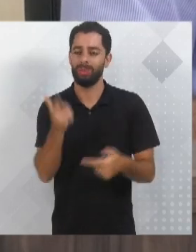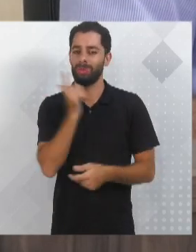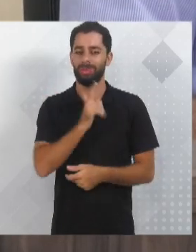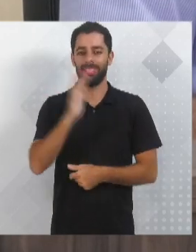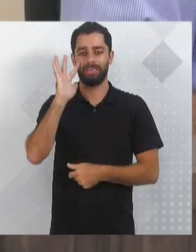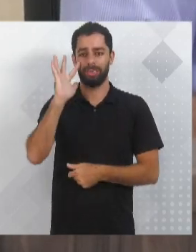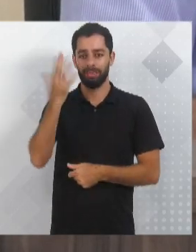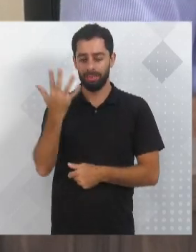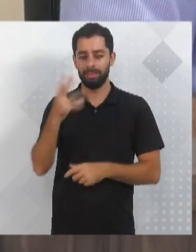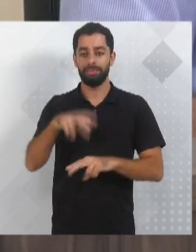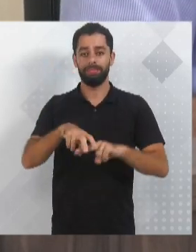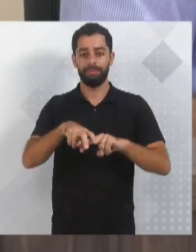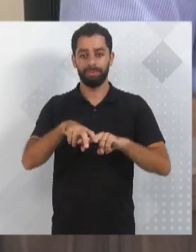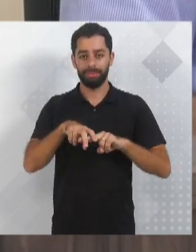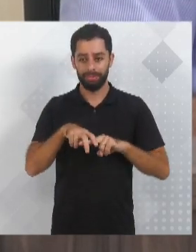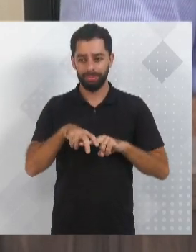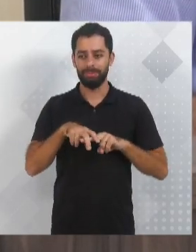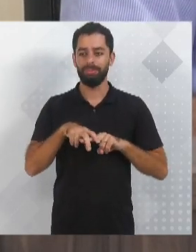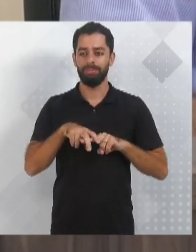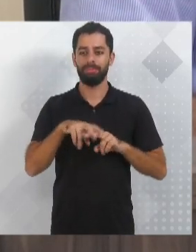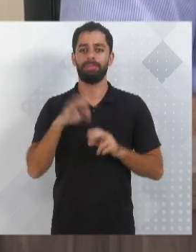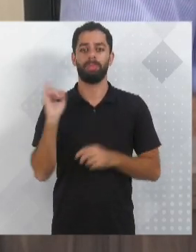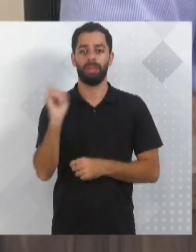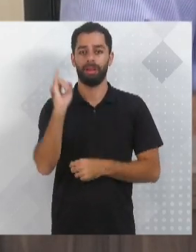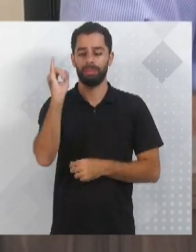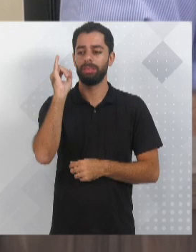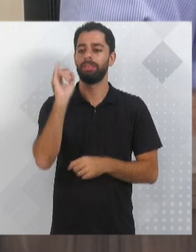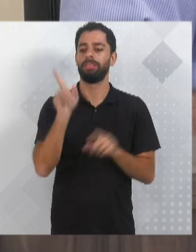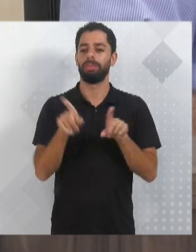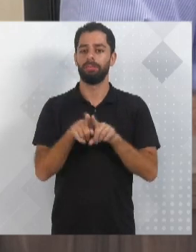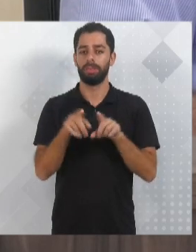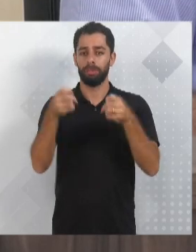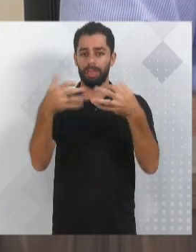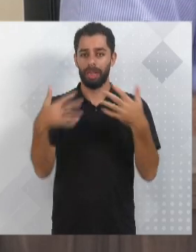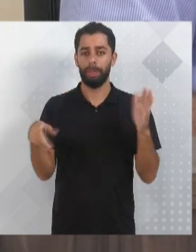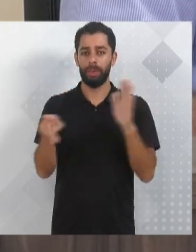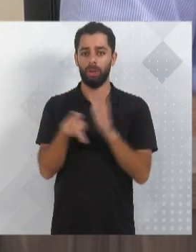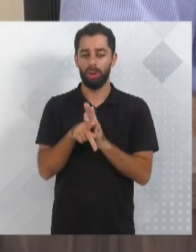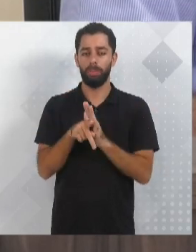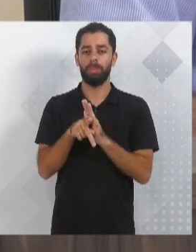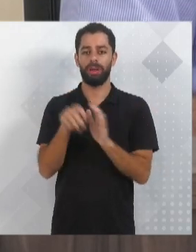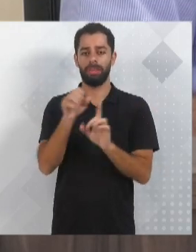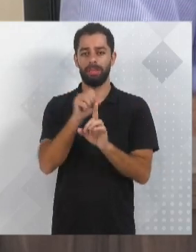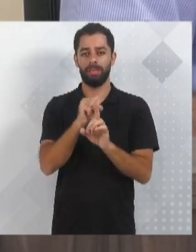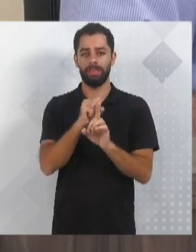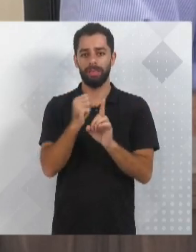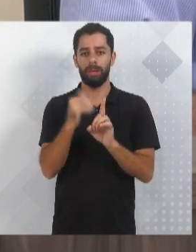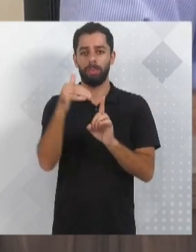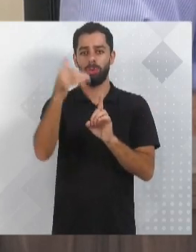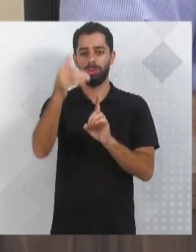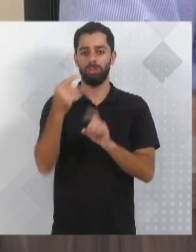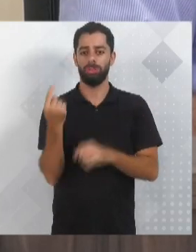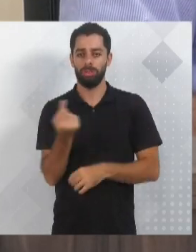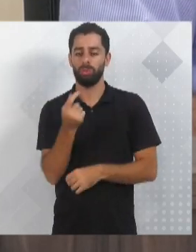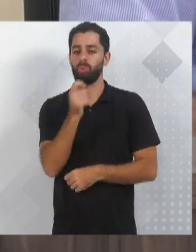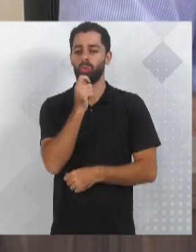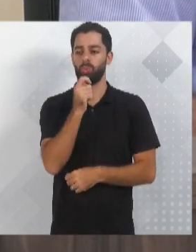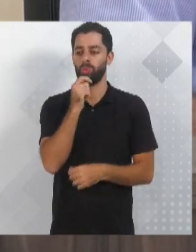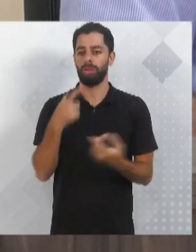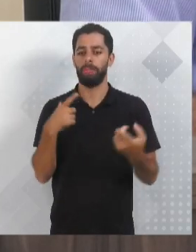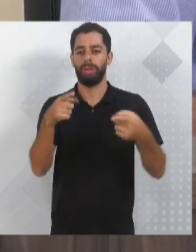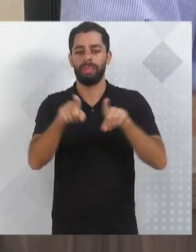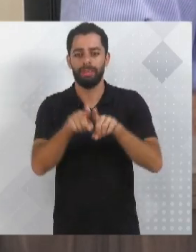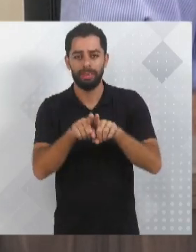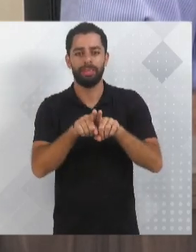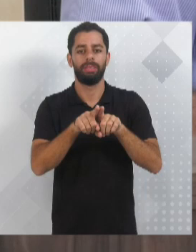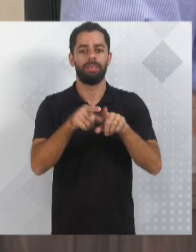que, por conta disso, é importante dizer que a CEMUDES ela não atua sozinha, né? Temos a parceria de